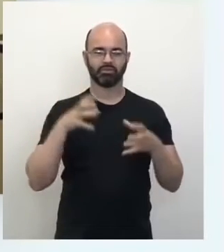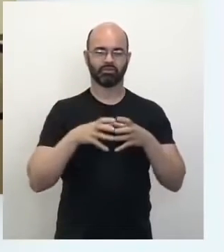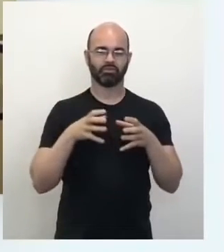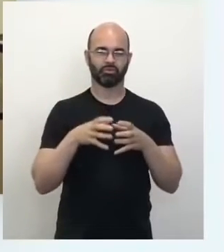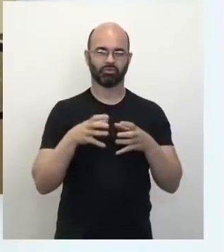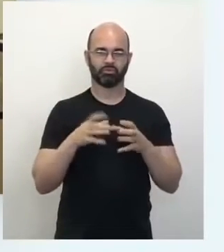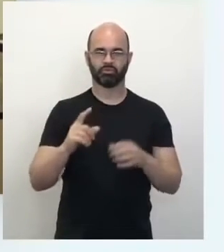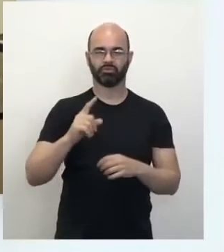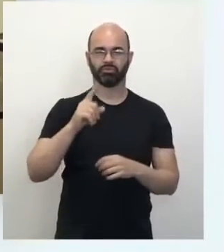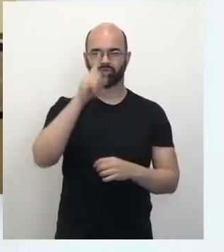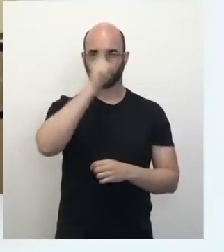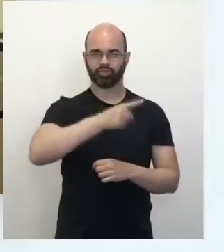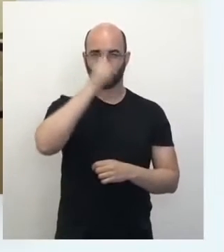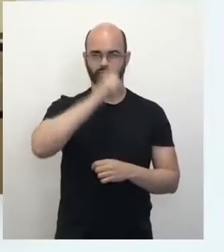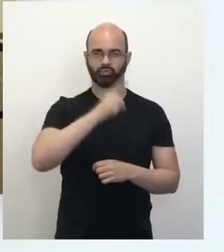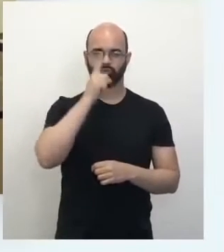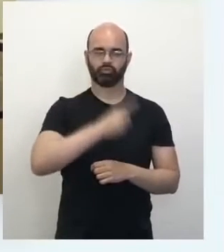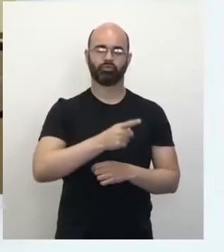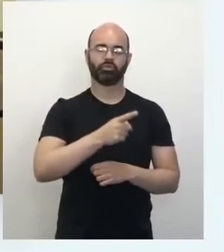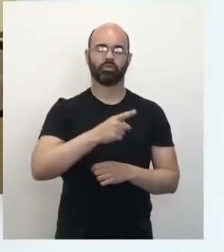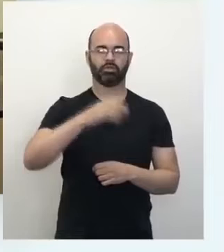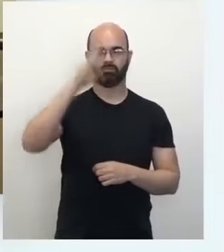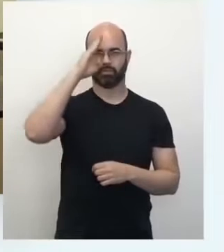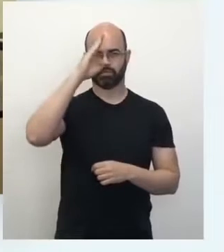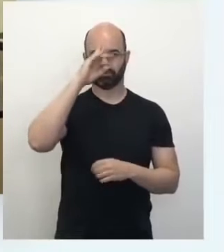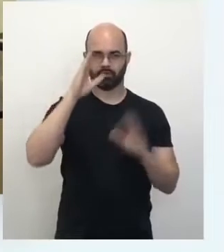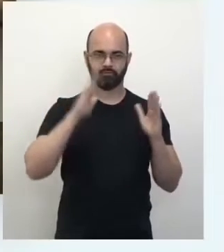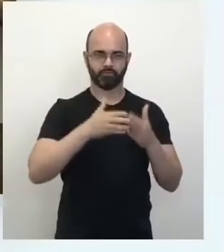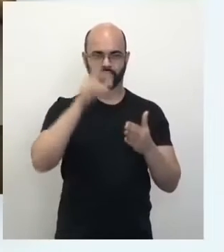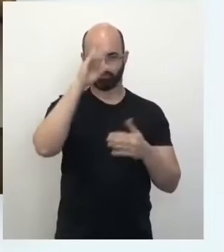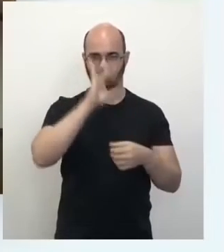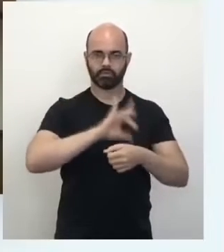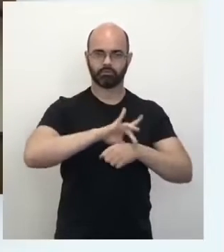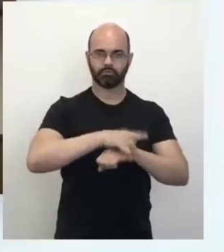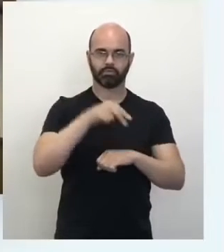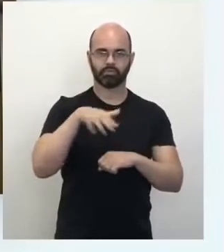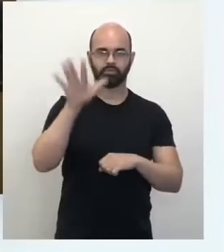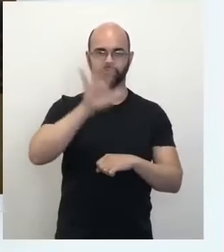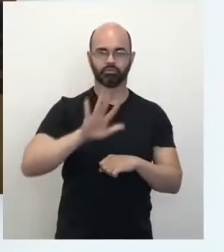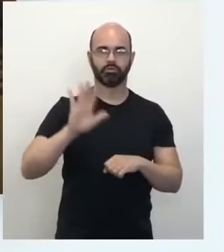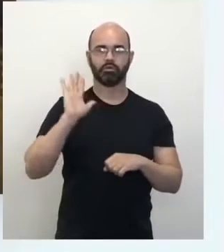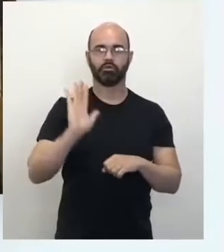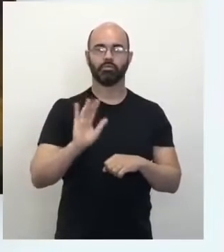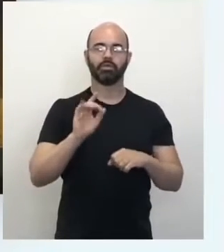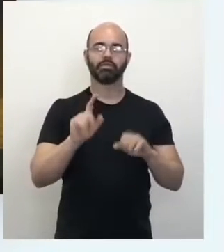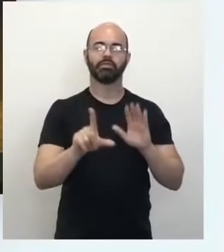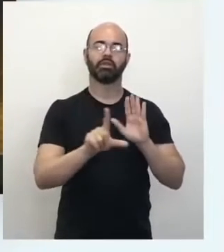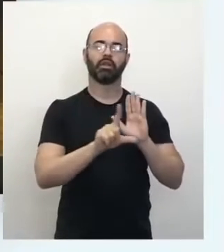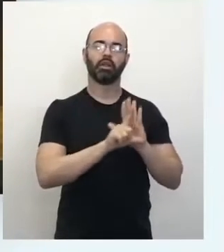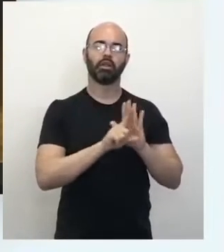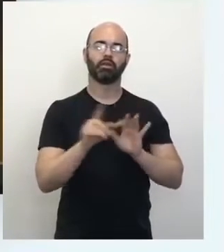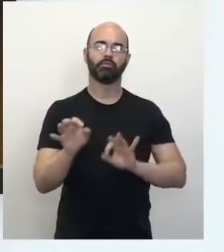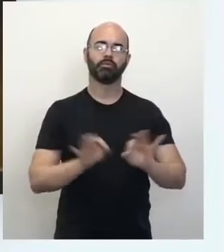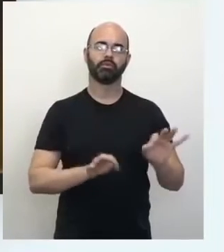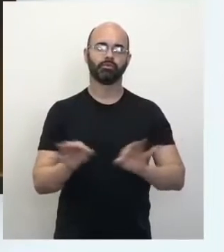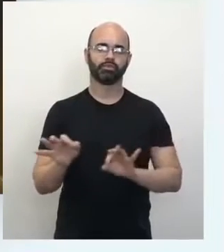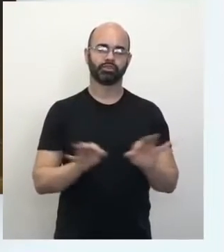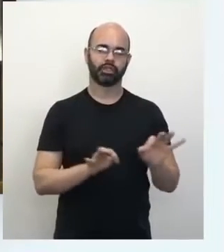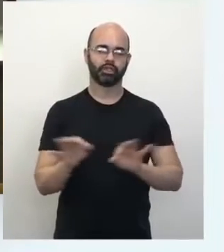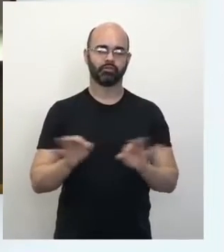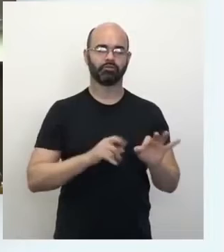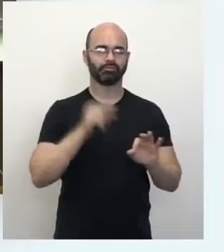ele é muito focado em segurança nacional e questão de mão de obra. Mas o projeto de lei se centra basicamente em mudar alguns